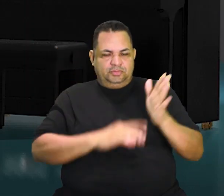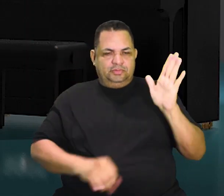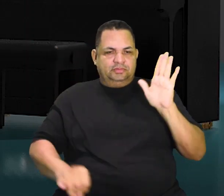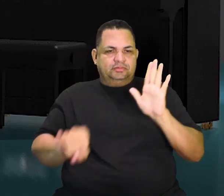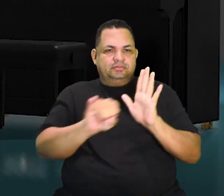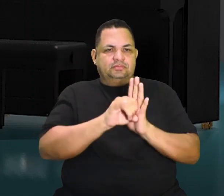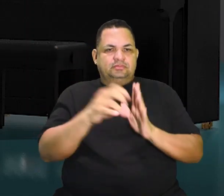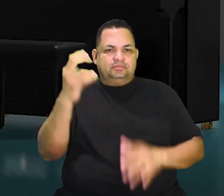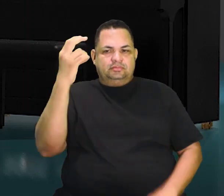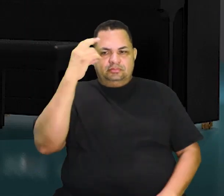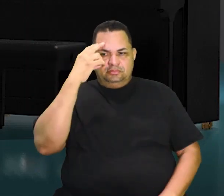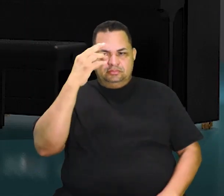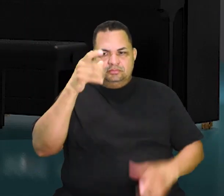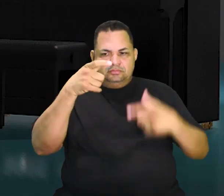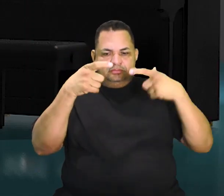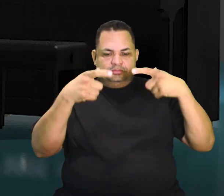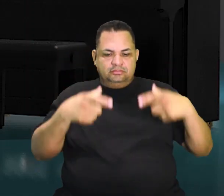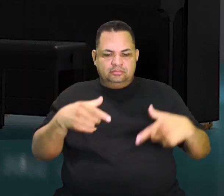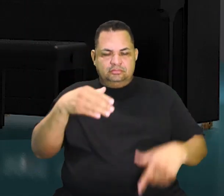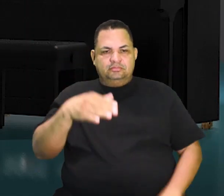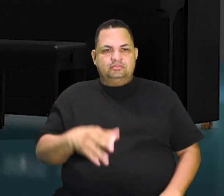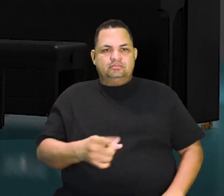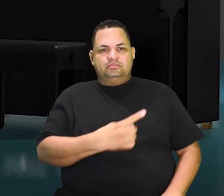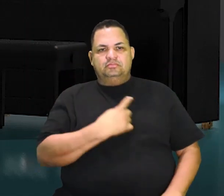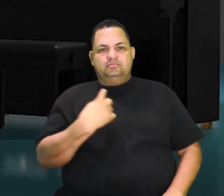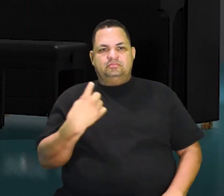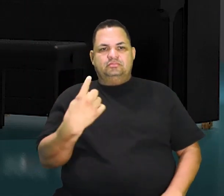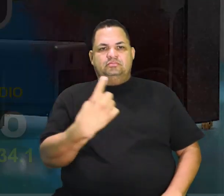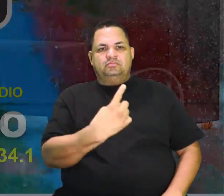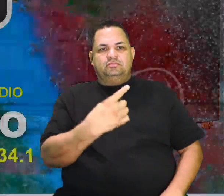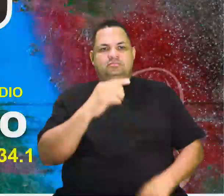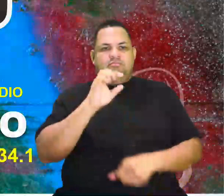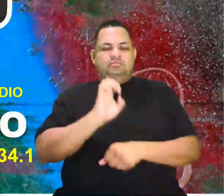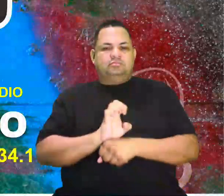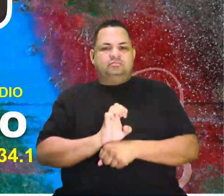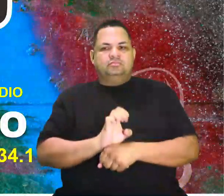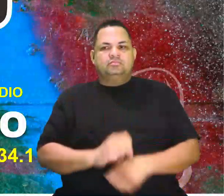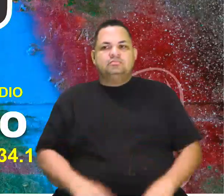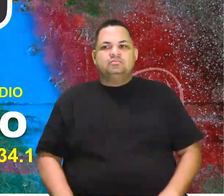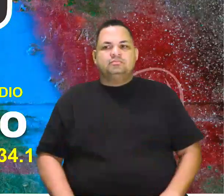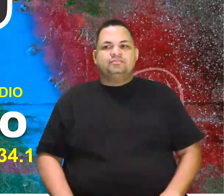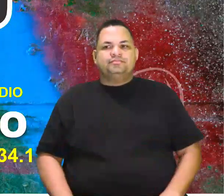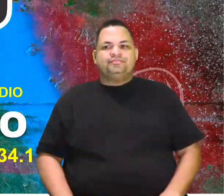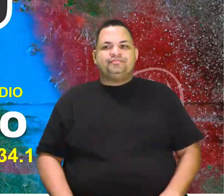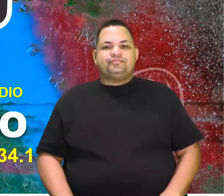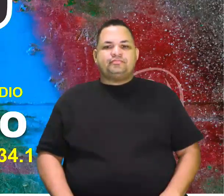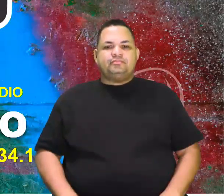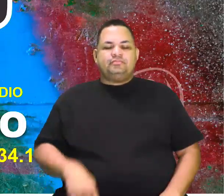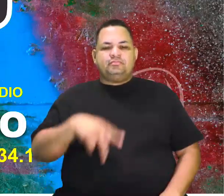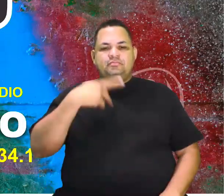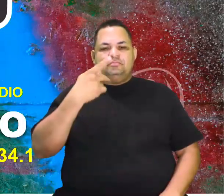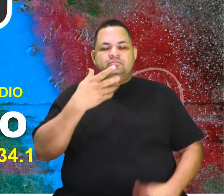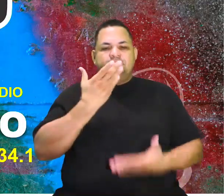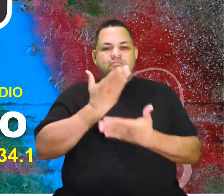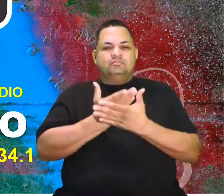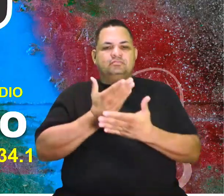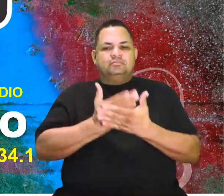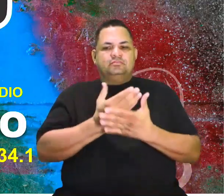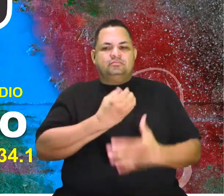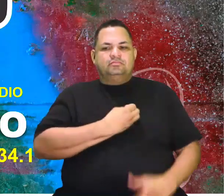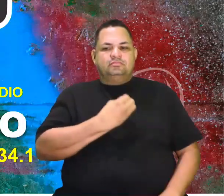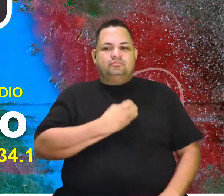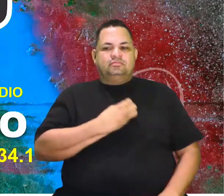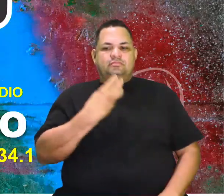identidades cultural local. Então, vamos dar início à nossa aula. Vamos para a aula